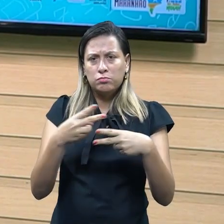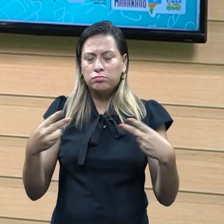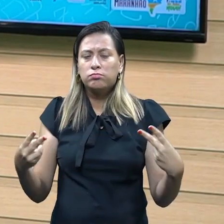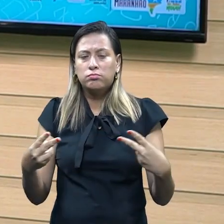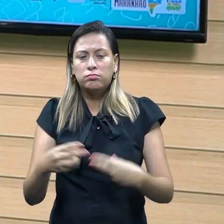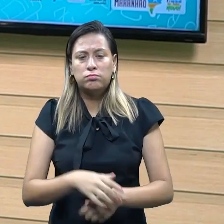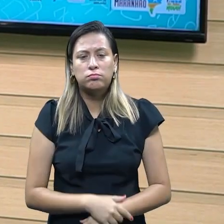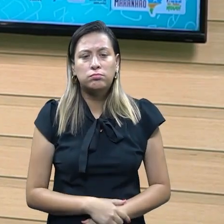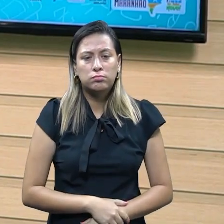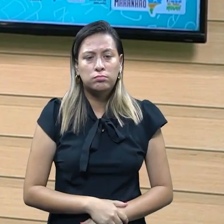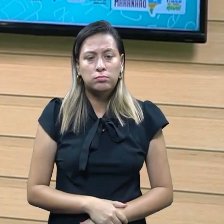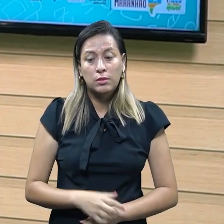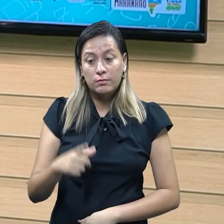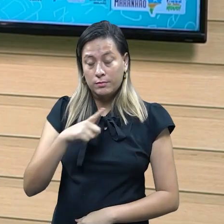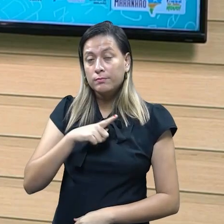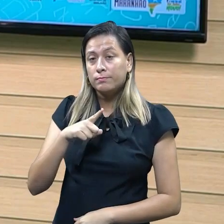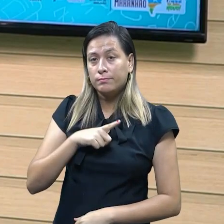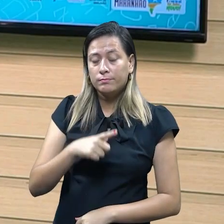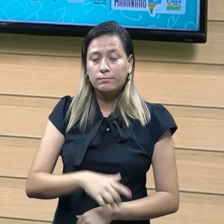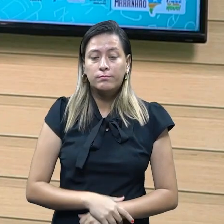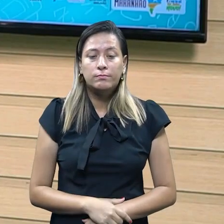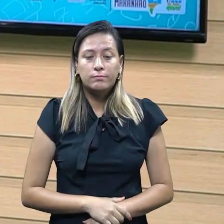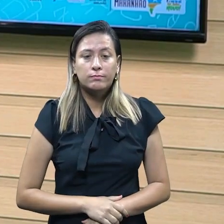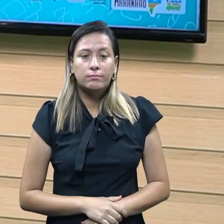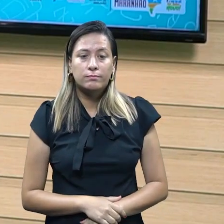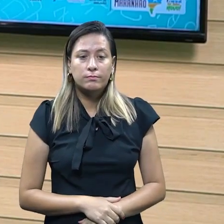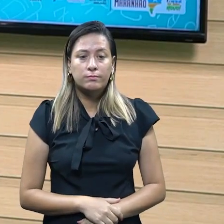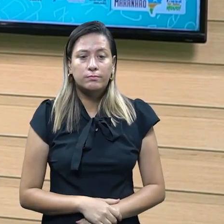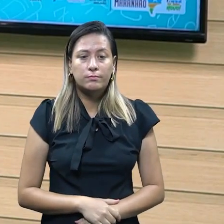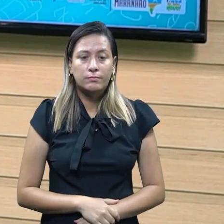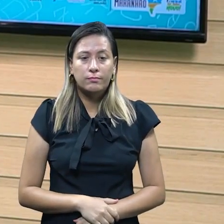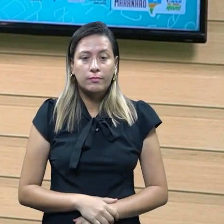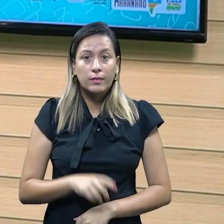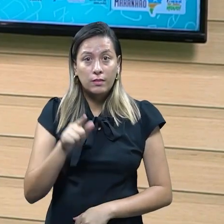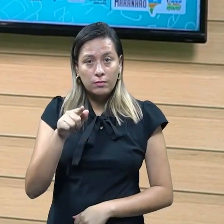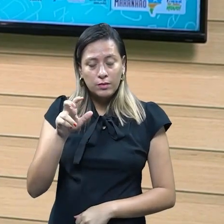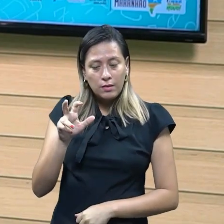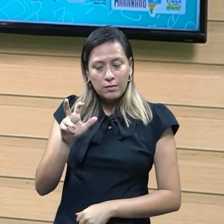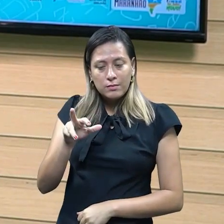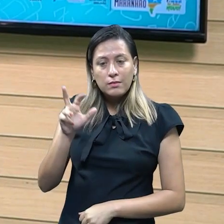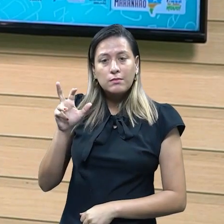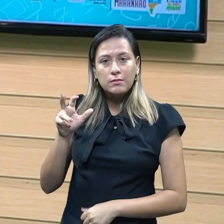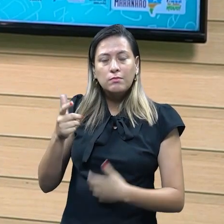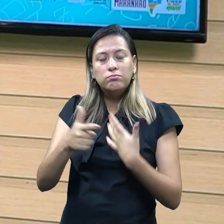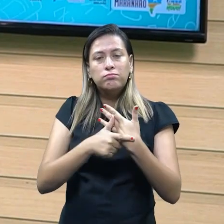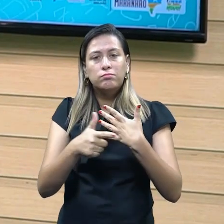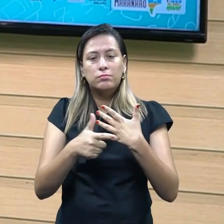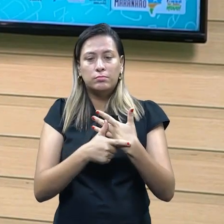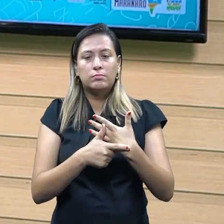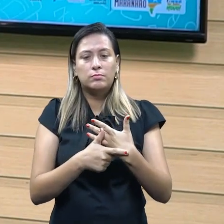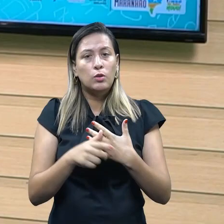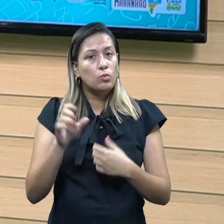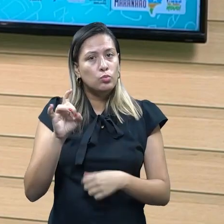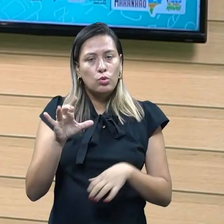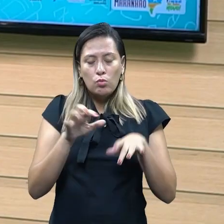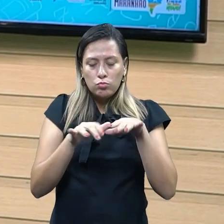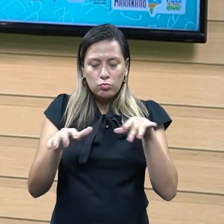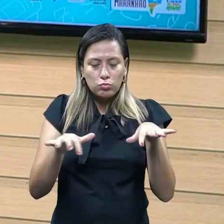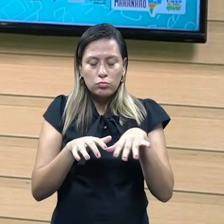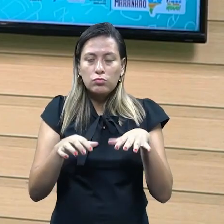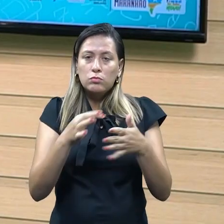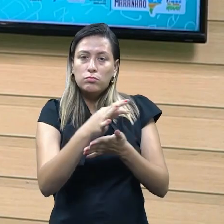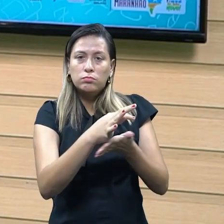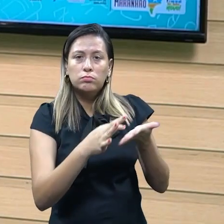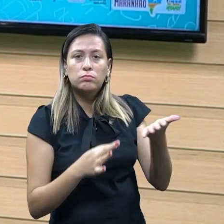aqui estarão disponíveis lá. Para que você acesse aquela função que você quer executar, basta digitar